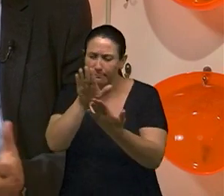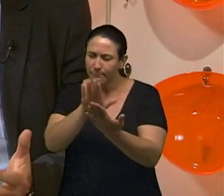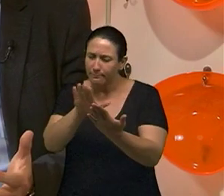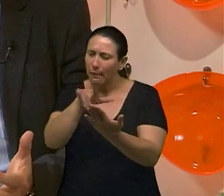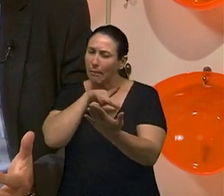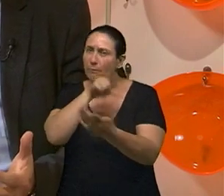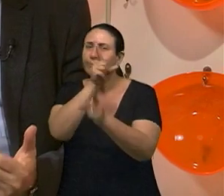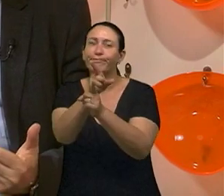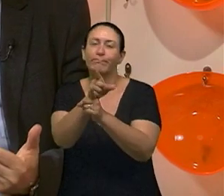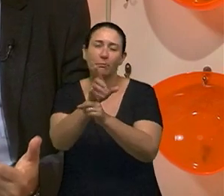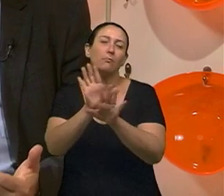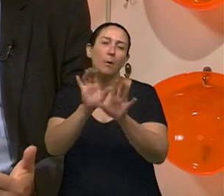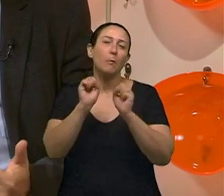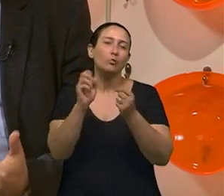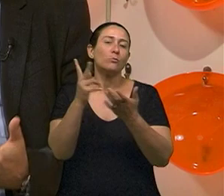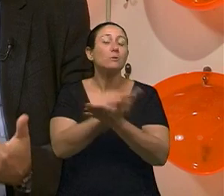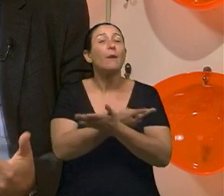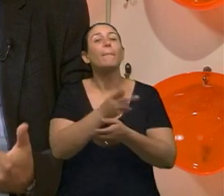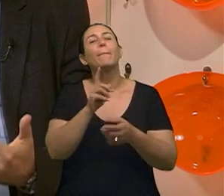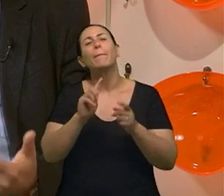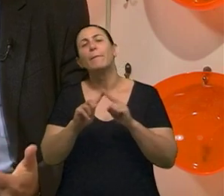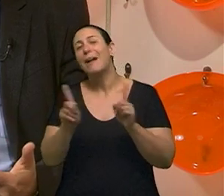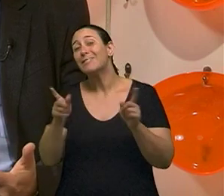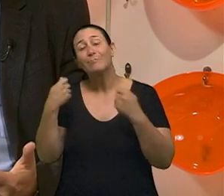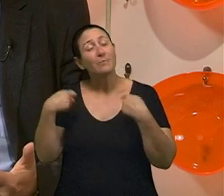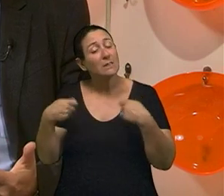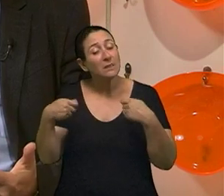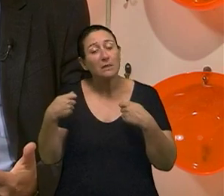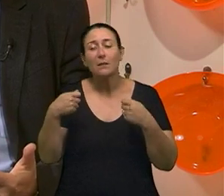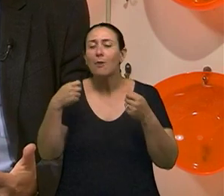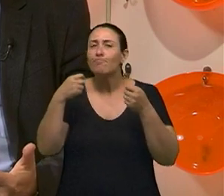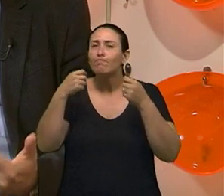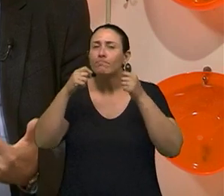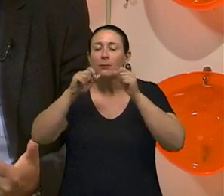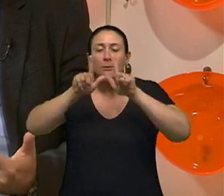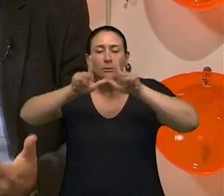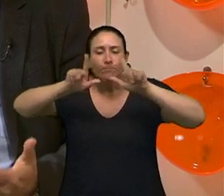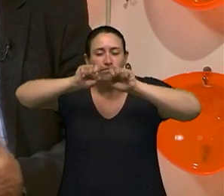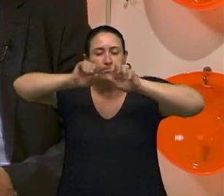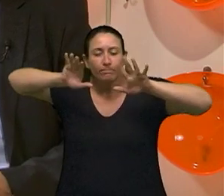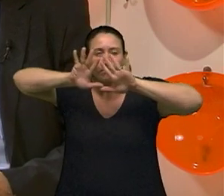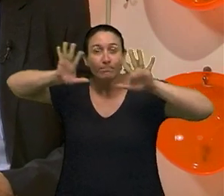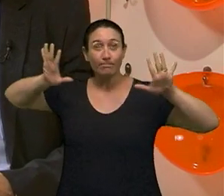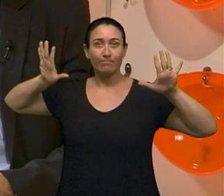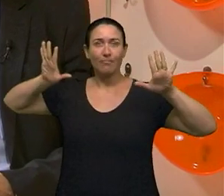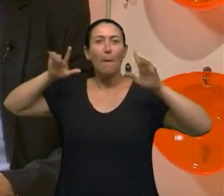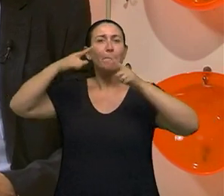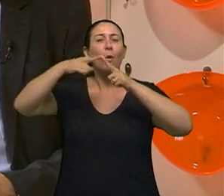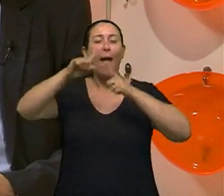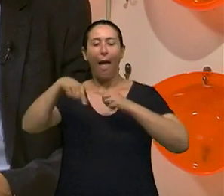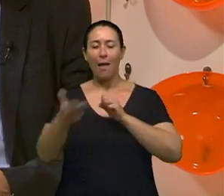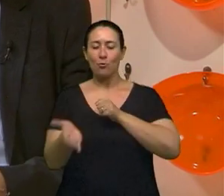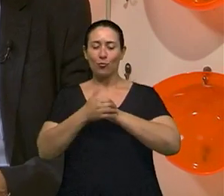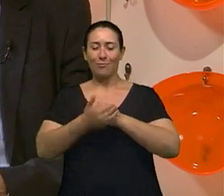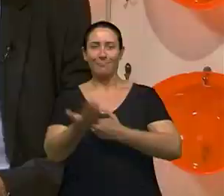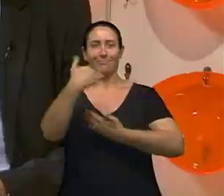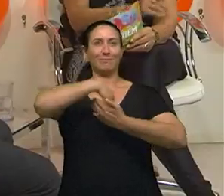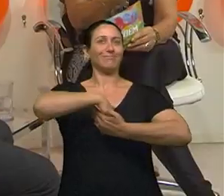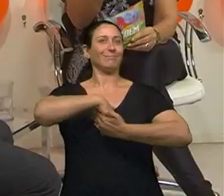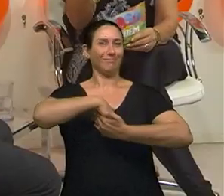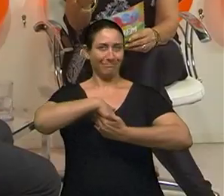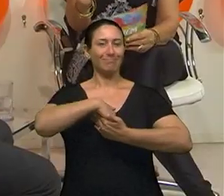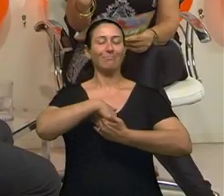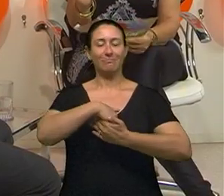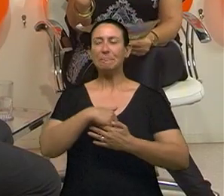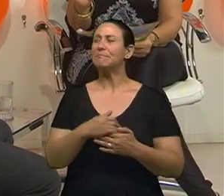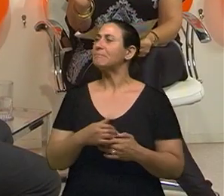aneurismo mas nós precisamos de algum método de imagem né para que a gente possa fazer o diagnóstico do anismo Claro